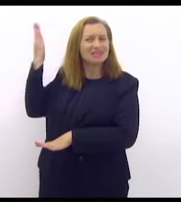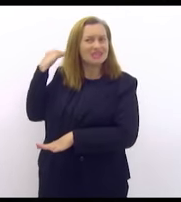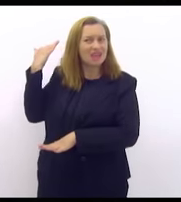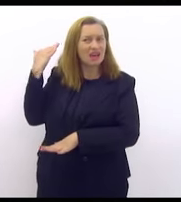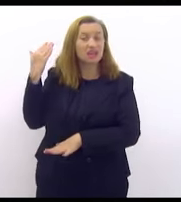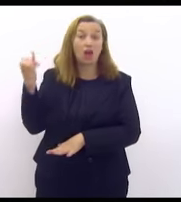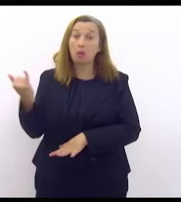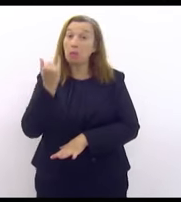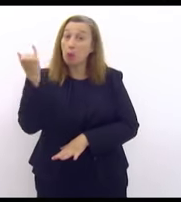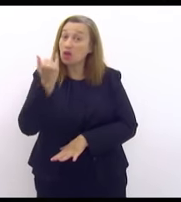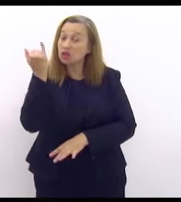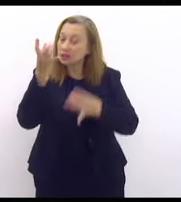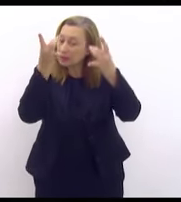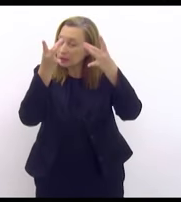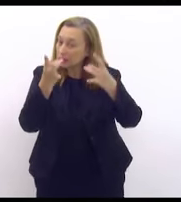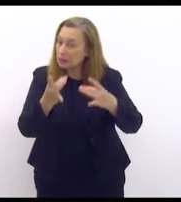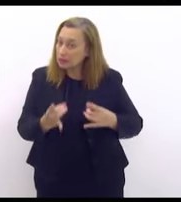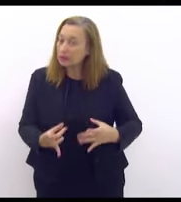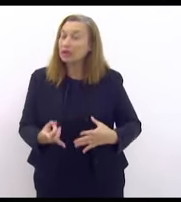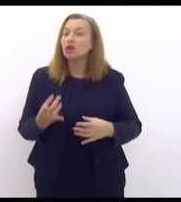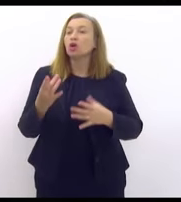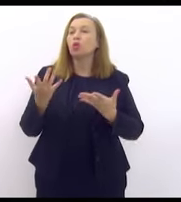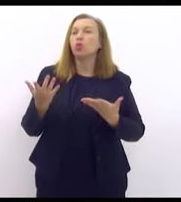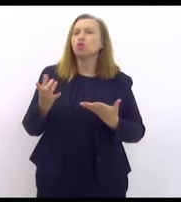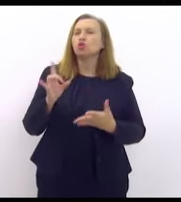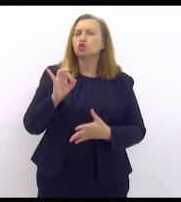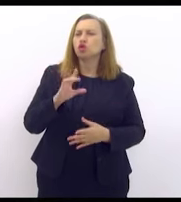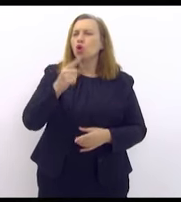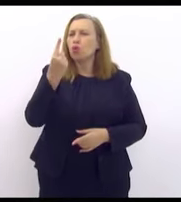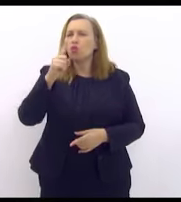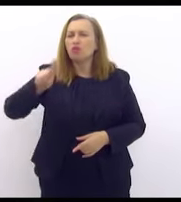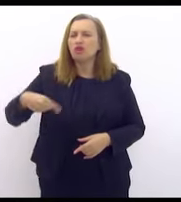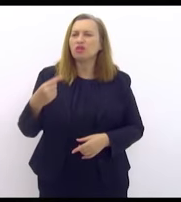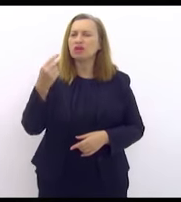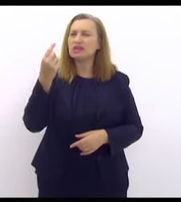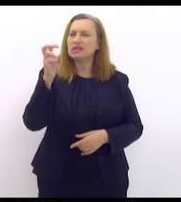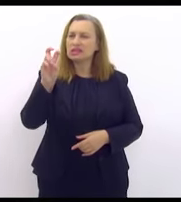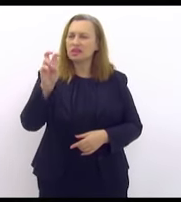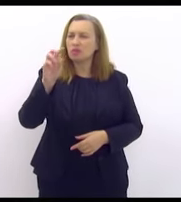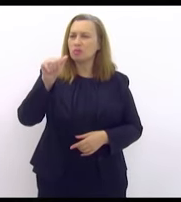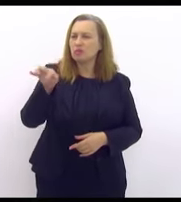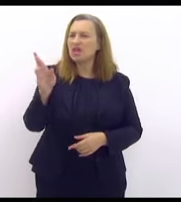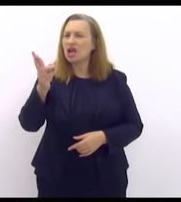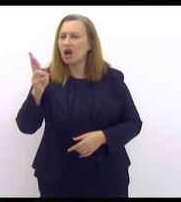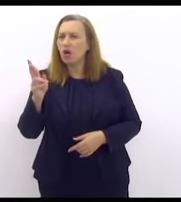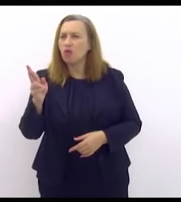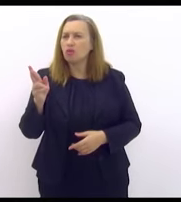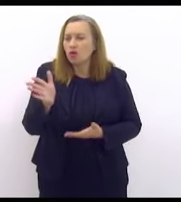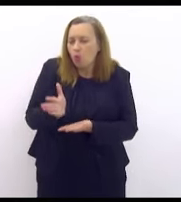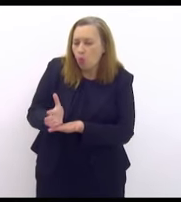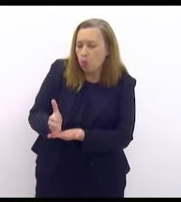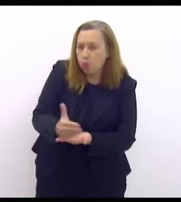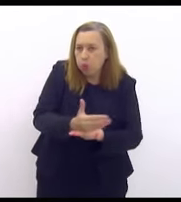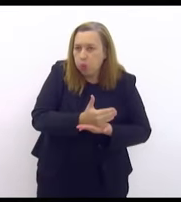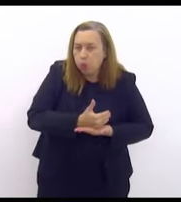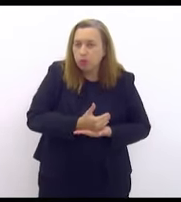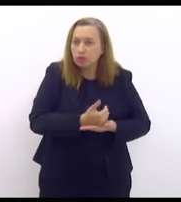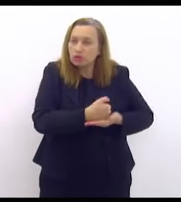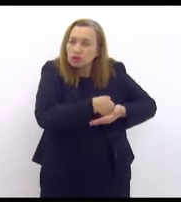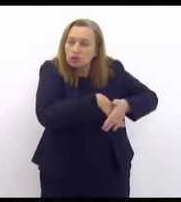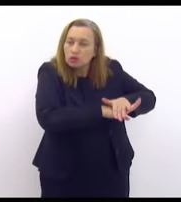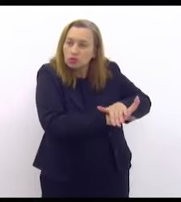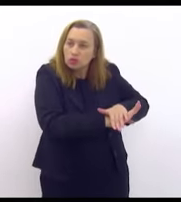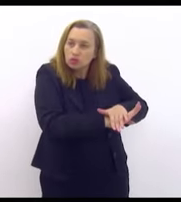dado importante, deputado Luiz Paulo, que ano passado apenas 1,5 bilhão foram recolhidos ao Caixa do Tesouro